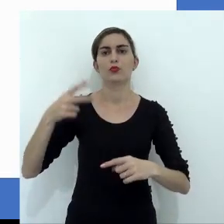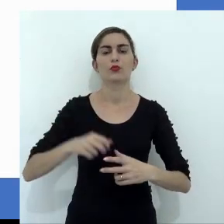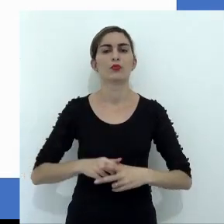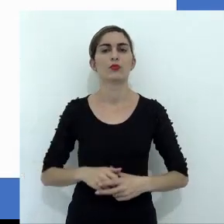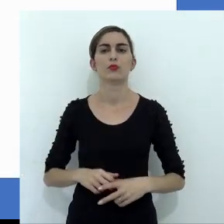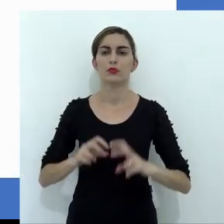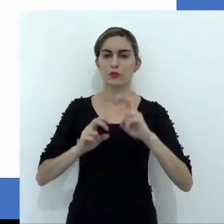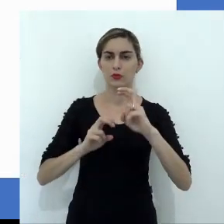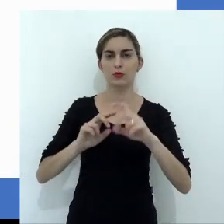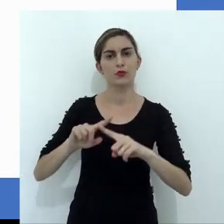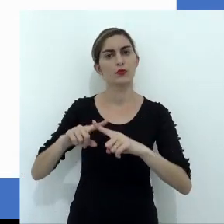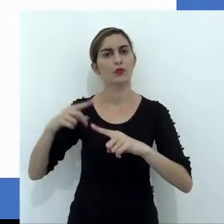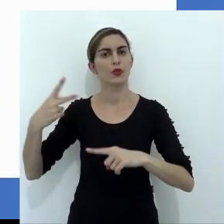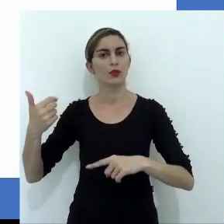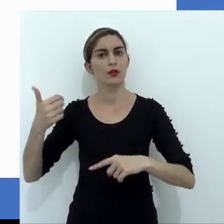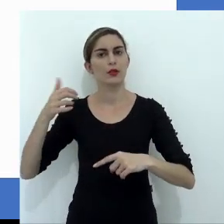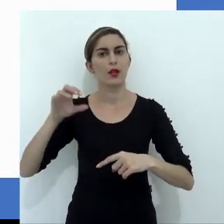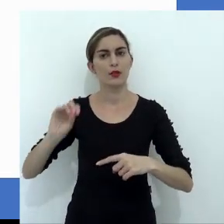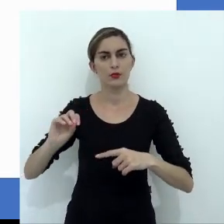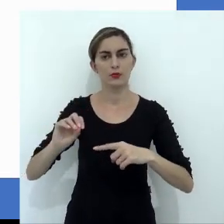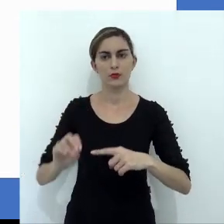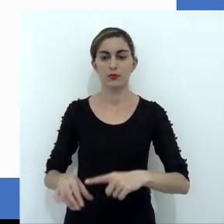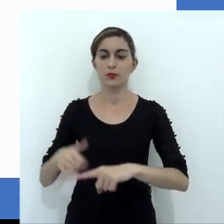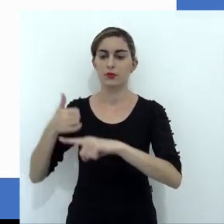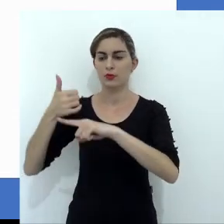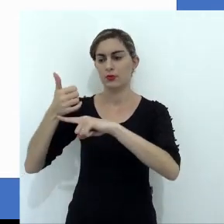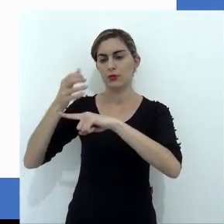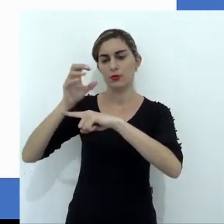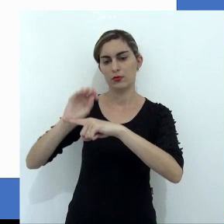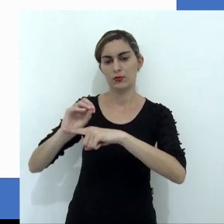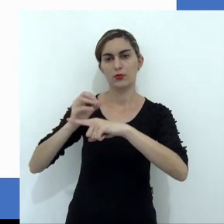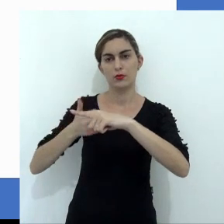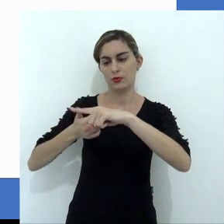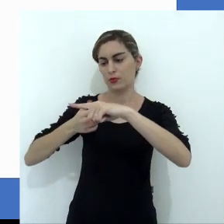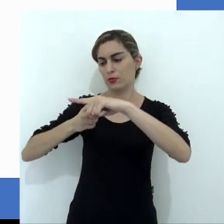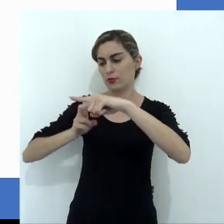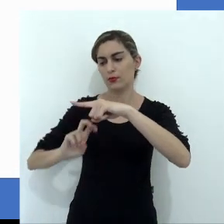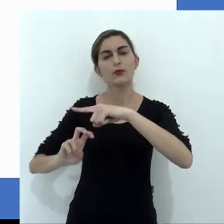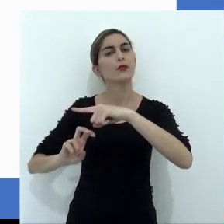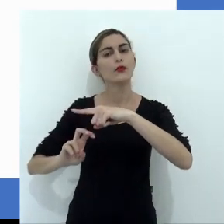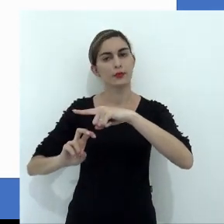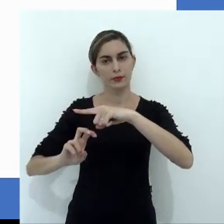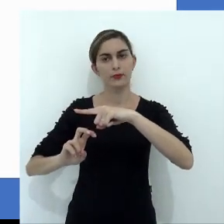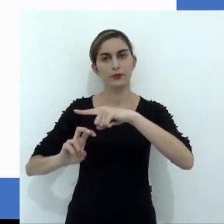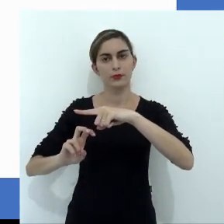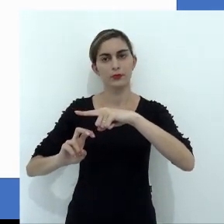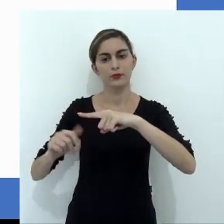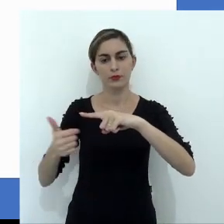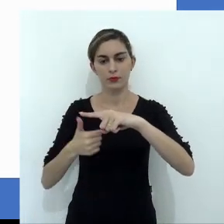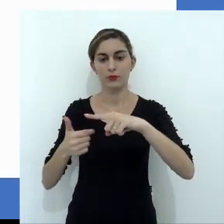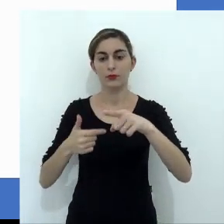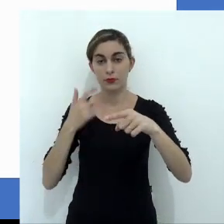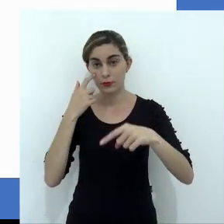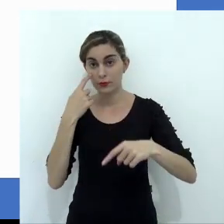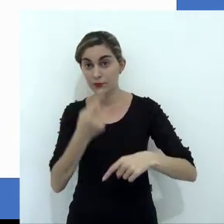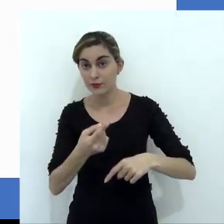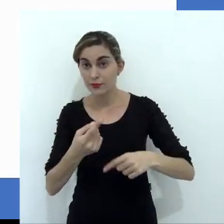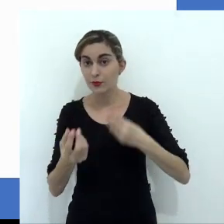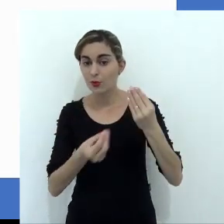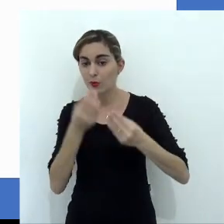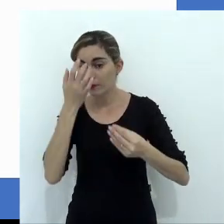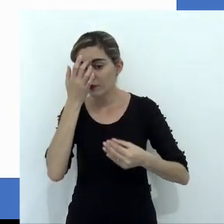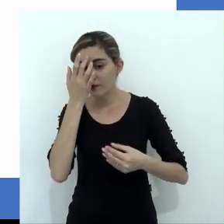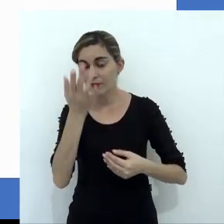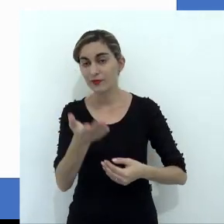2. 5 vezes 2 é igual a 10. Então, esse 10 vai ficar no numerador da segunda fração. Sendo aí agora, ó como ficou